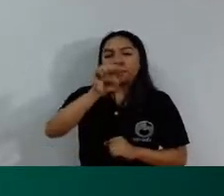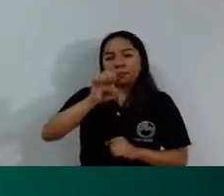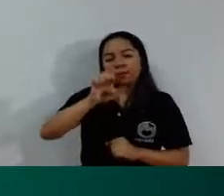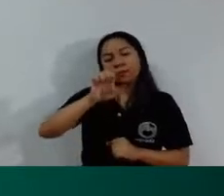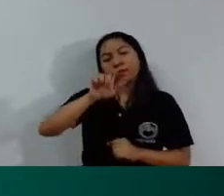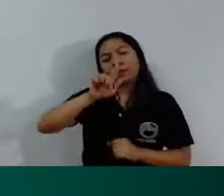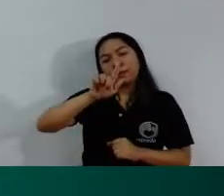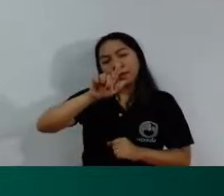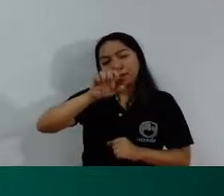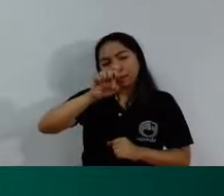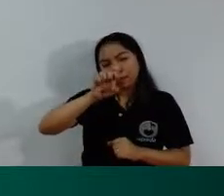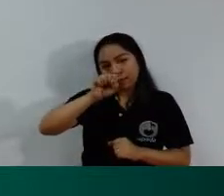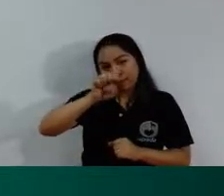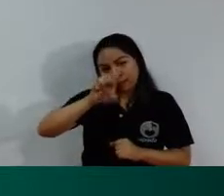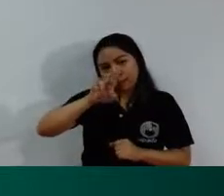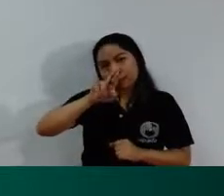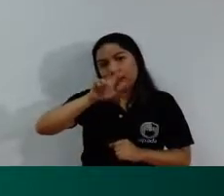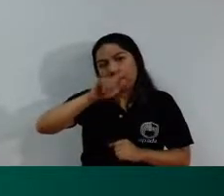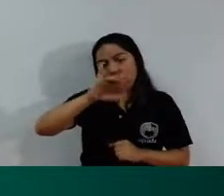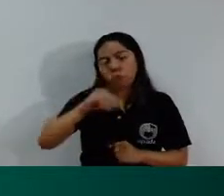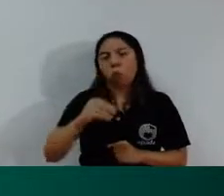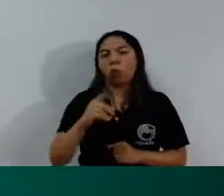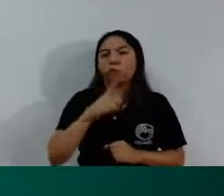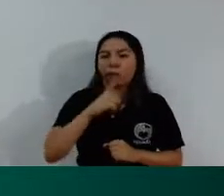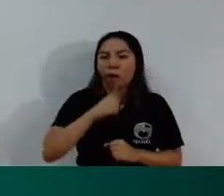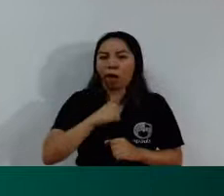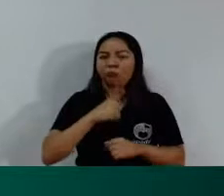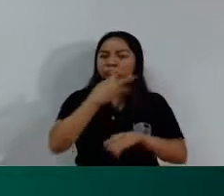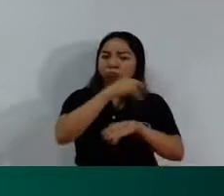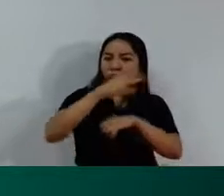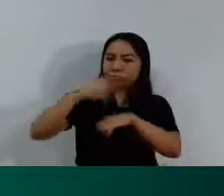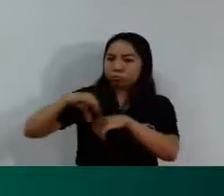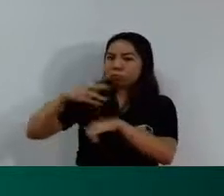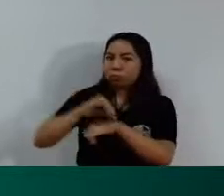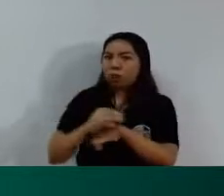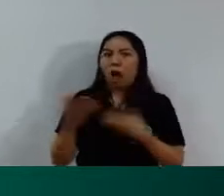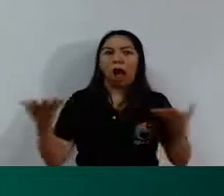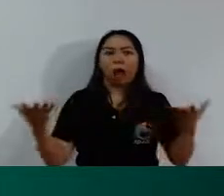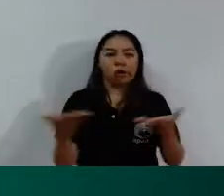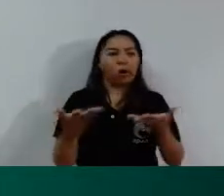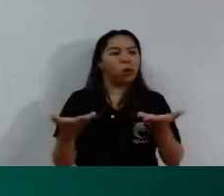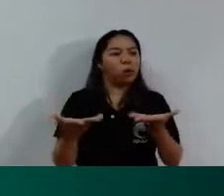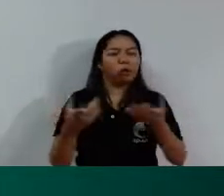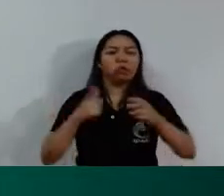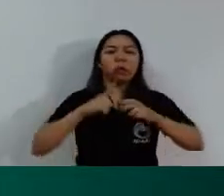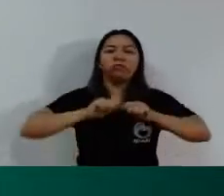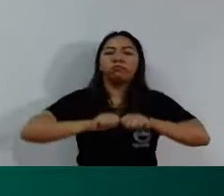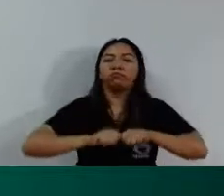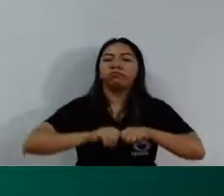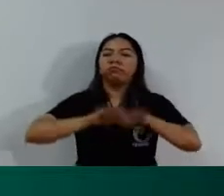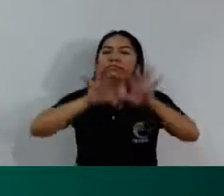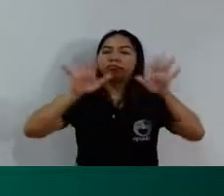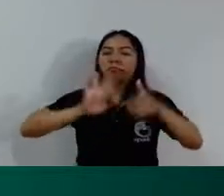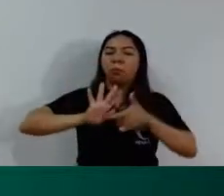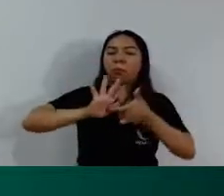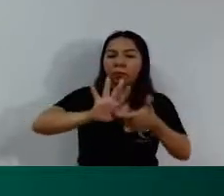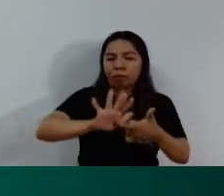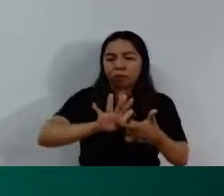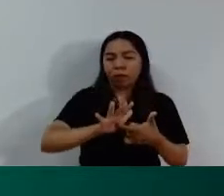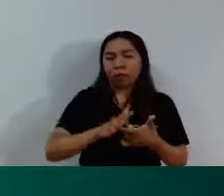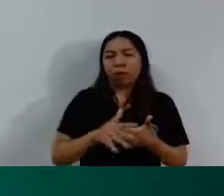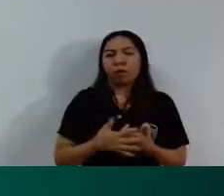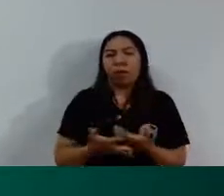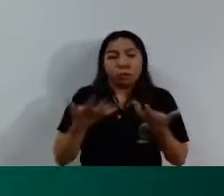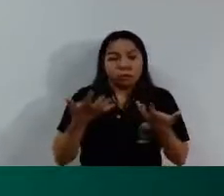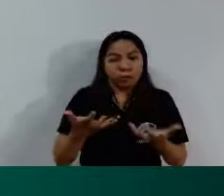muitissimamente bem na sexta-feira passada e hoje agora vai estar largado aqui para vocês eu passo a palavra